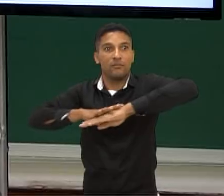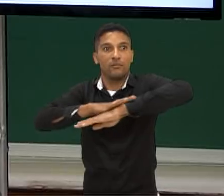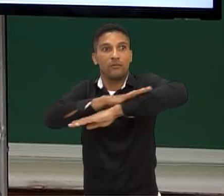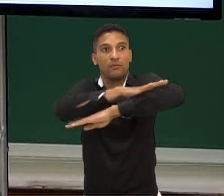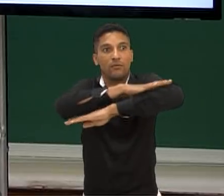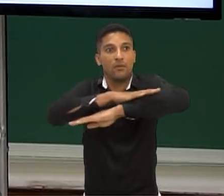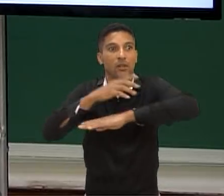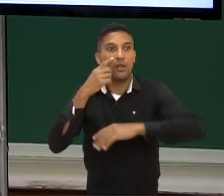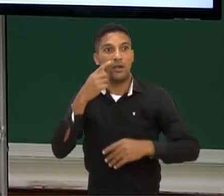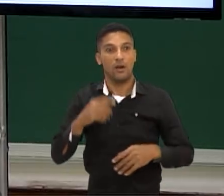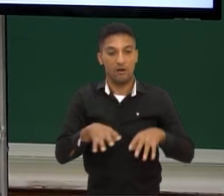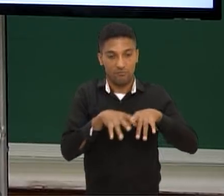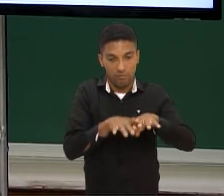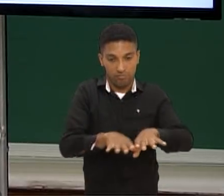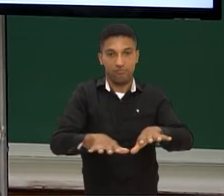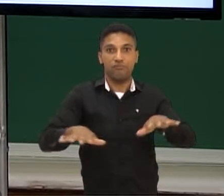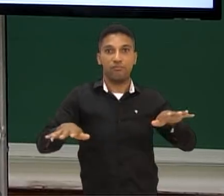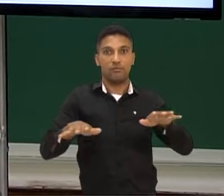seja,